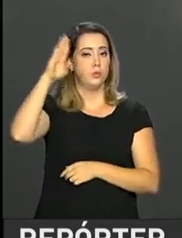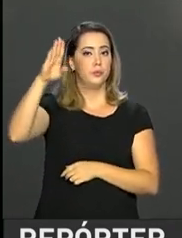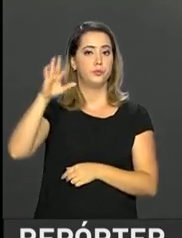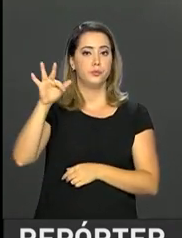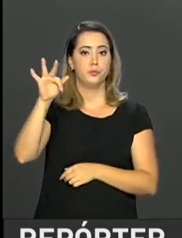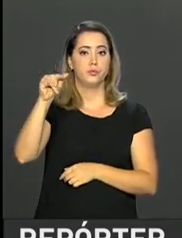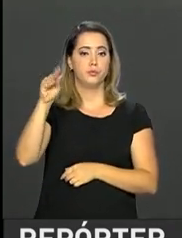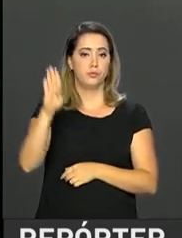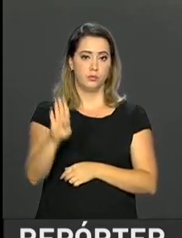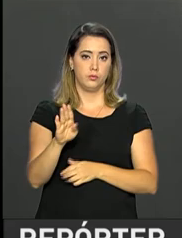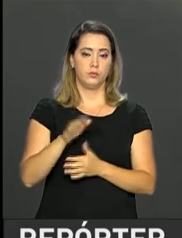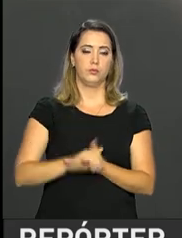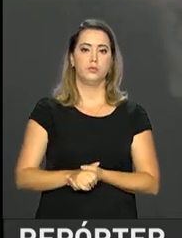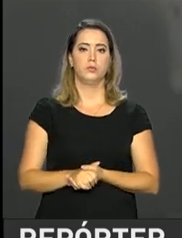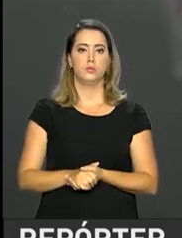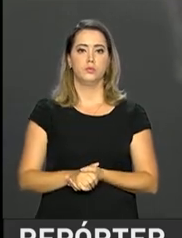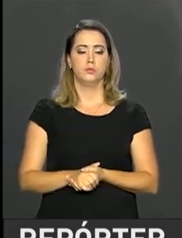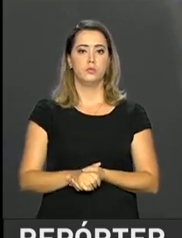Força Aérea Brasileira.